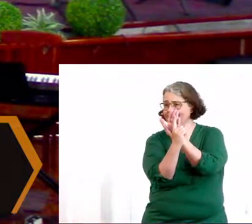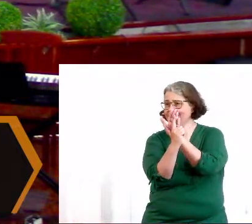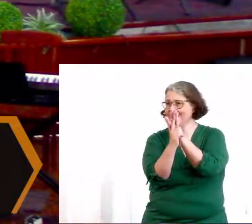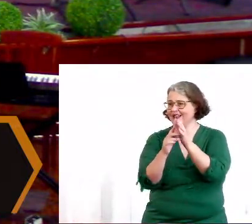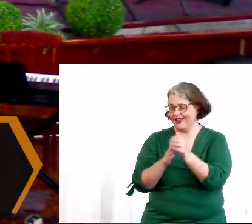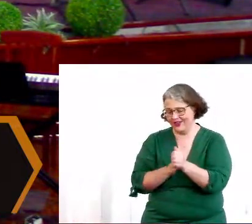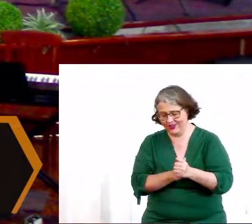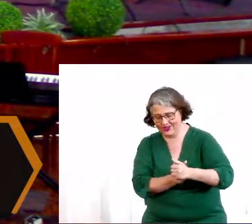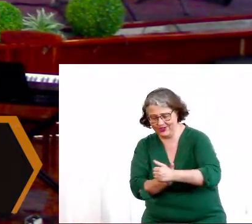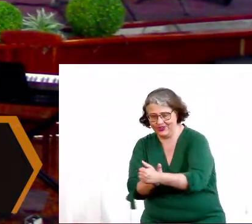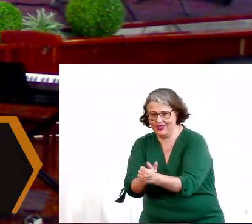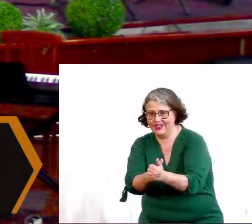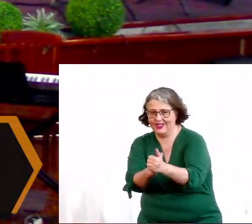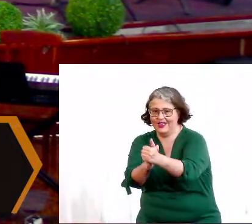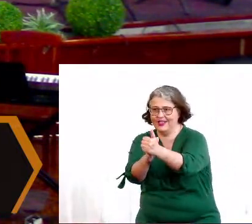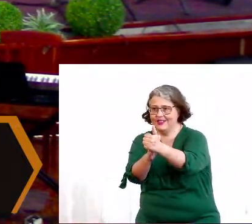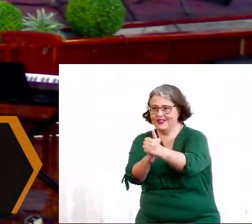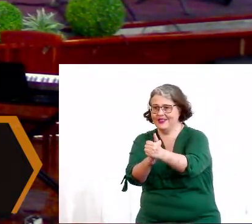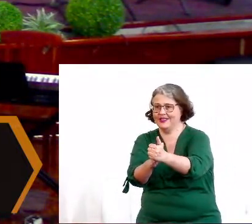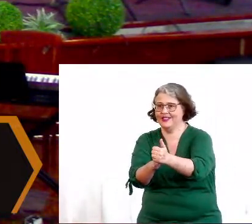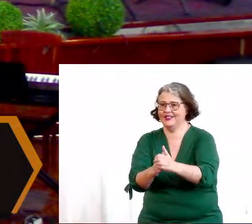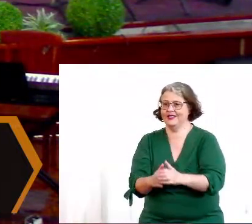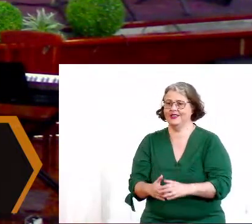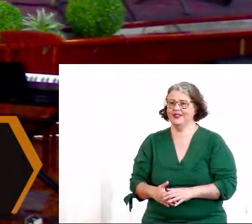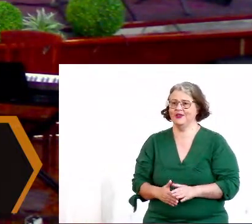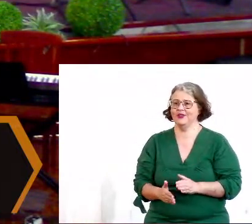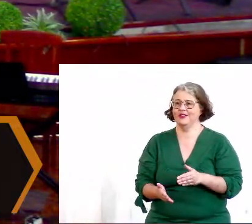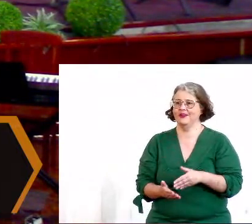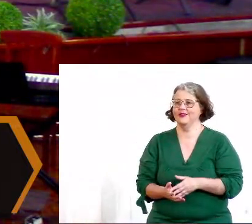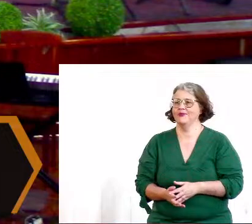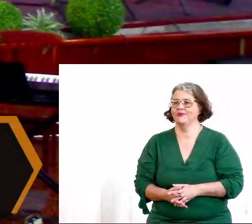palavra, lei e direção.